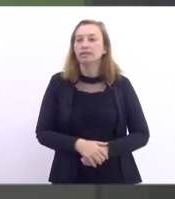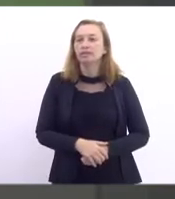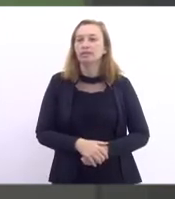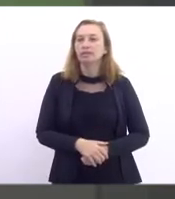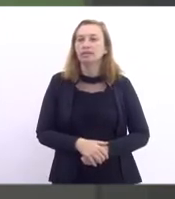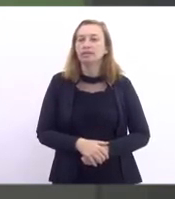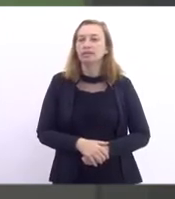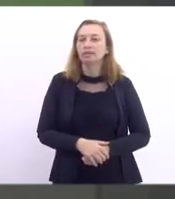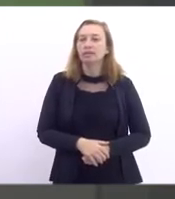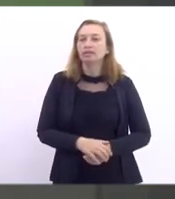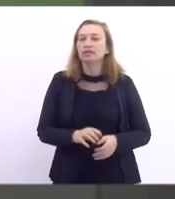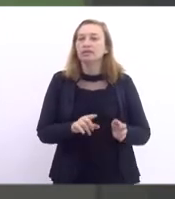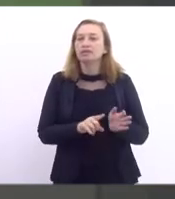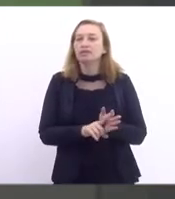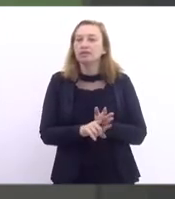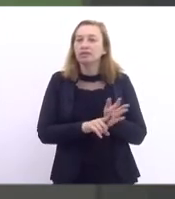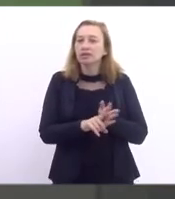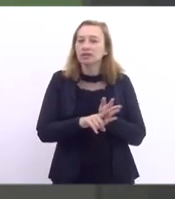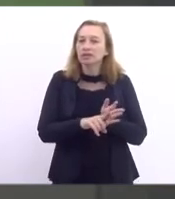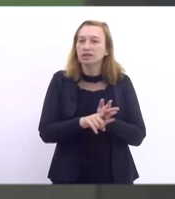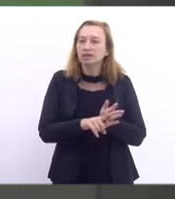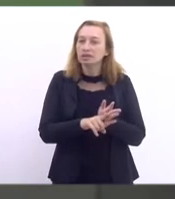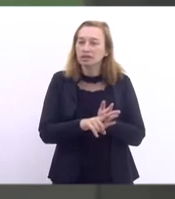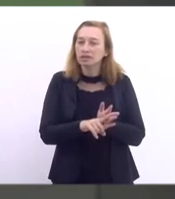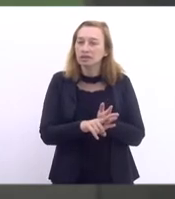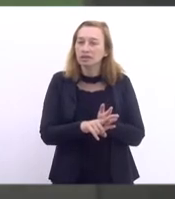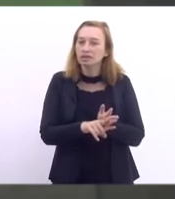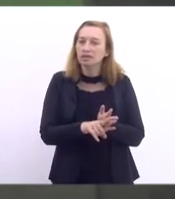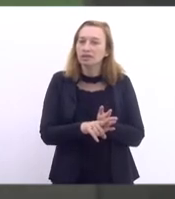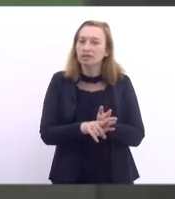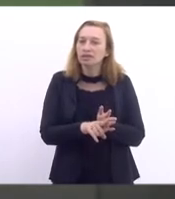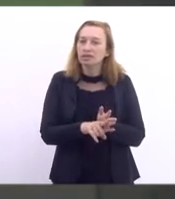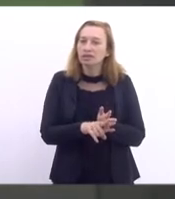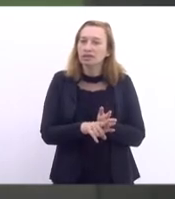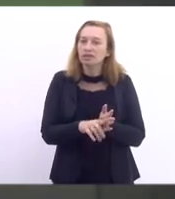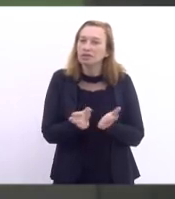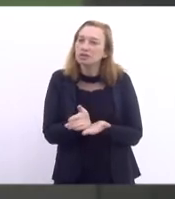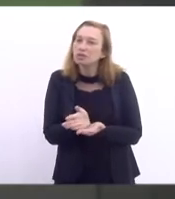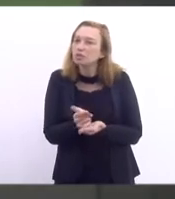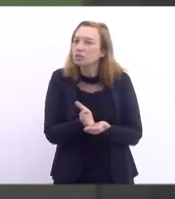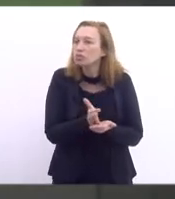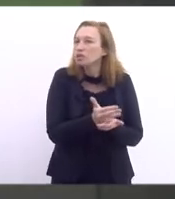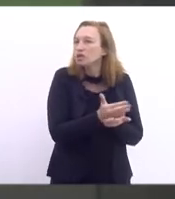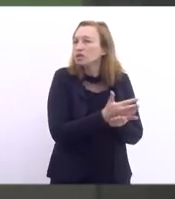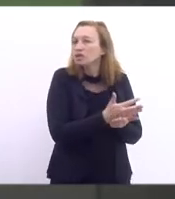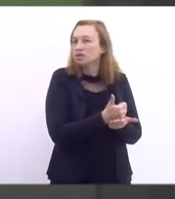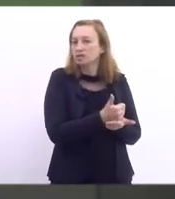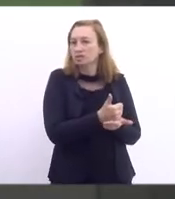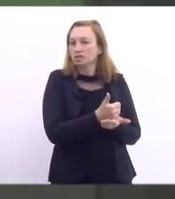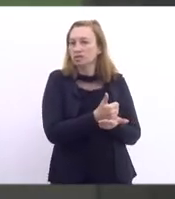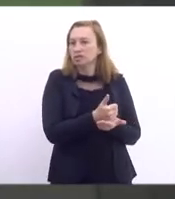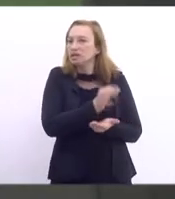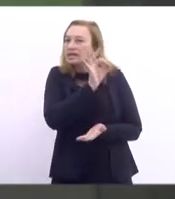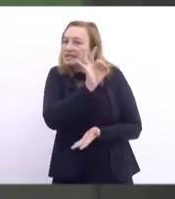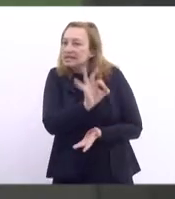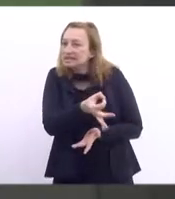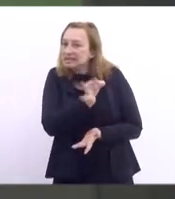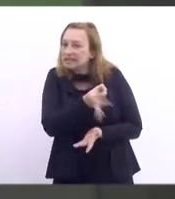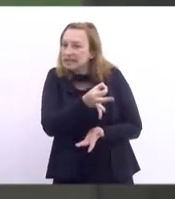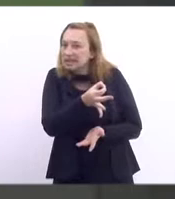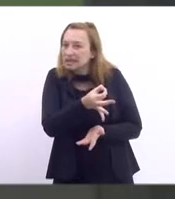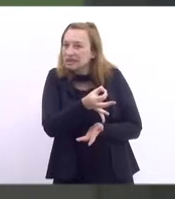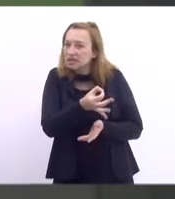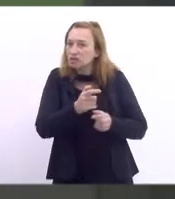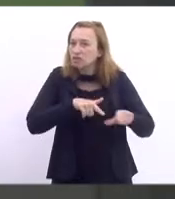realização de inspeção especial para análise e apuração de forma concreta e específica